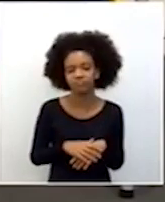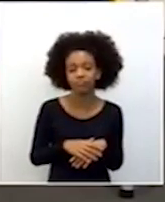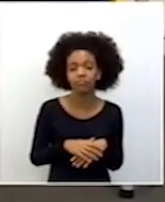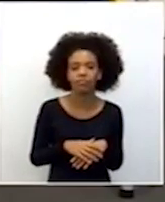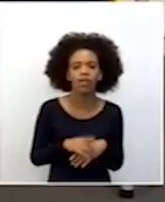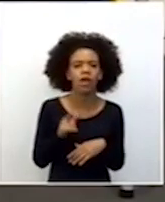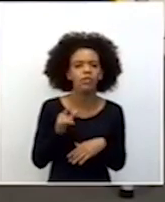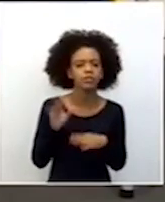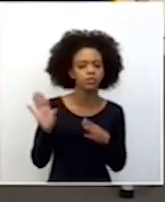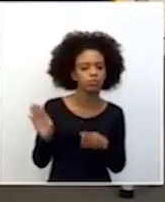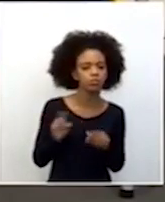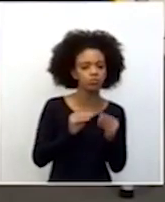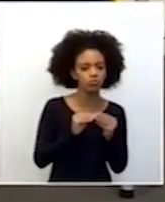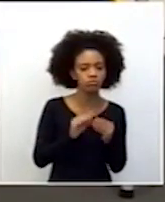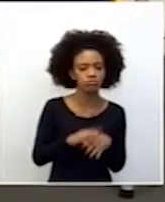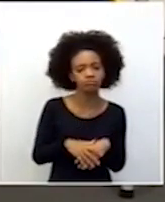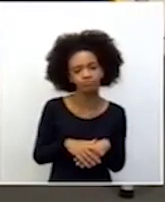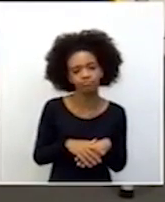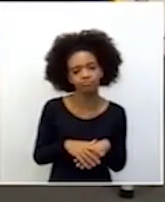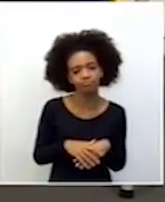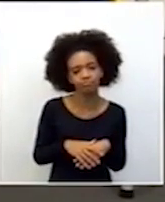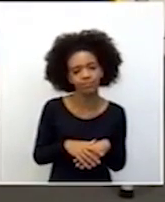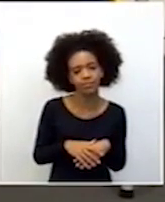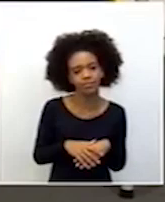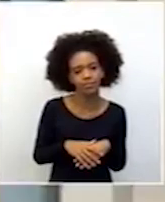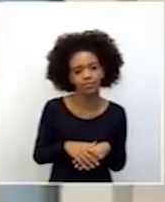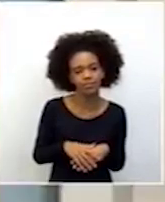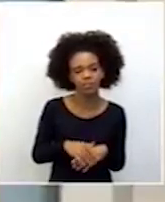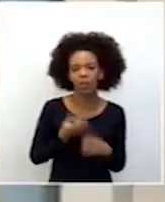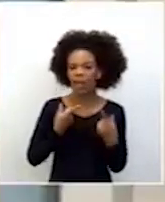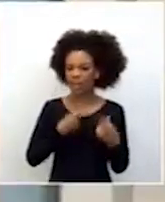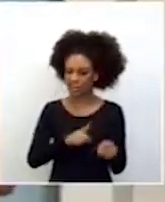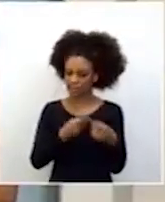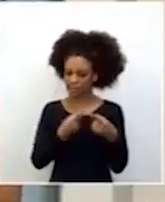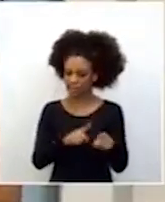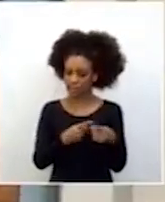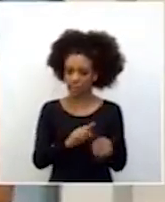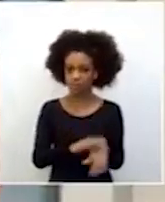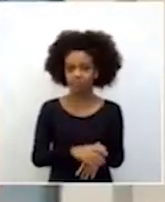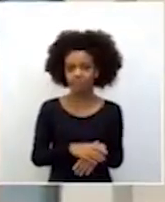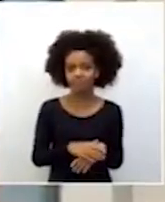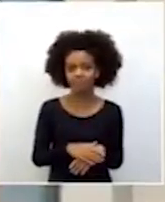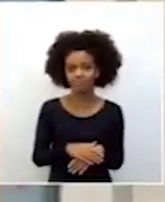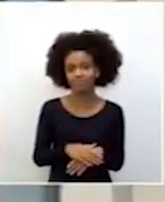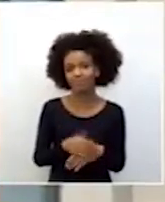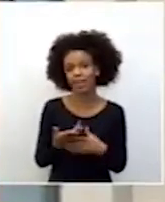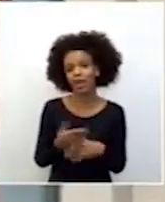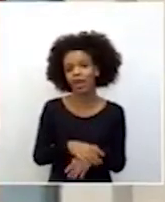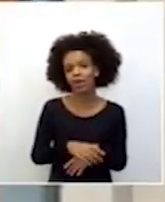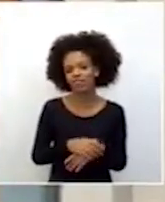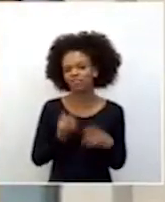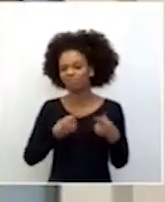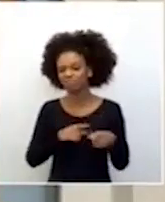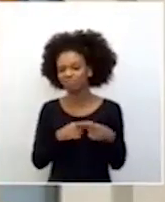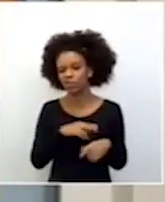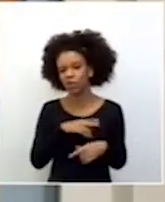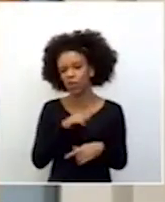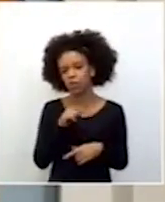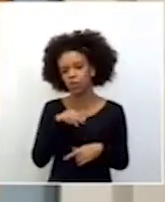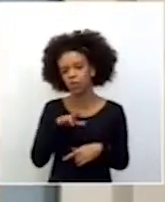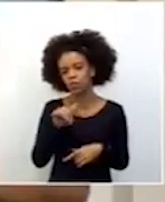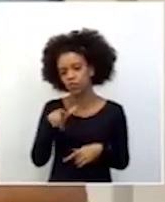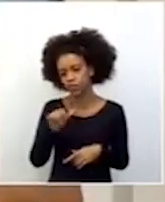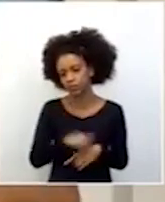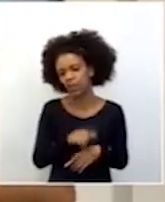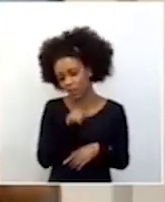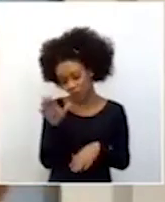você pegar e botar a crítica, a ironia, zoando. É o que vocês fazem. Então,